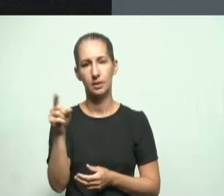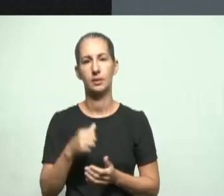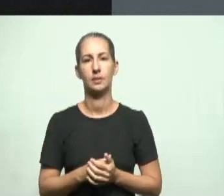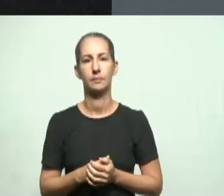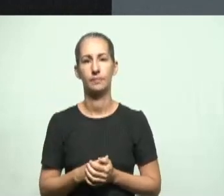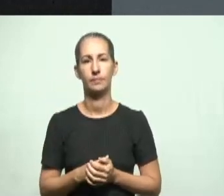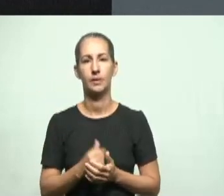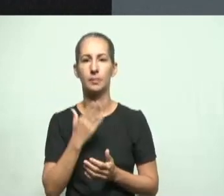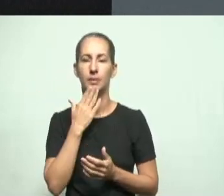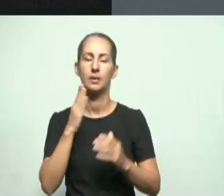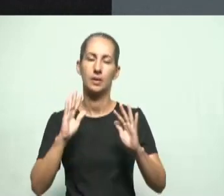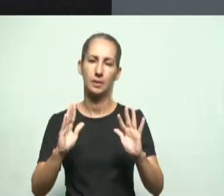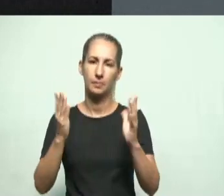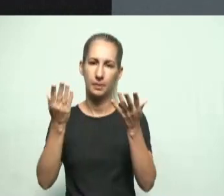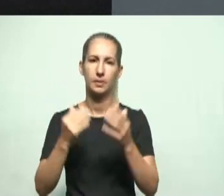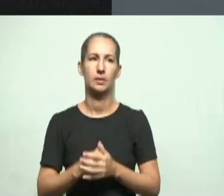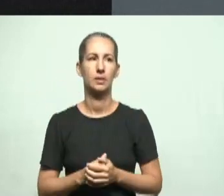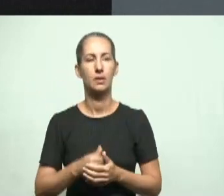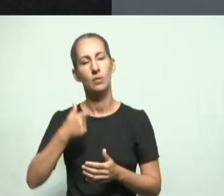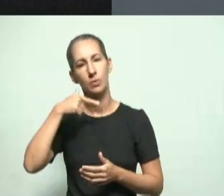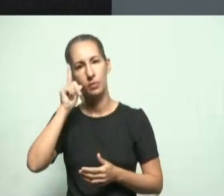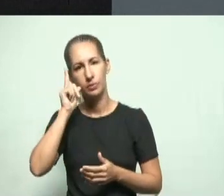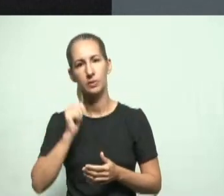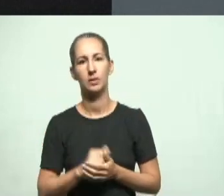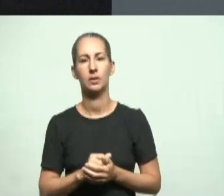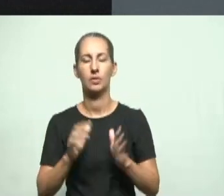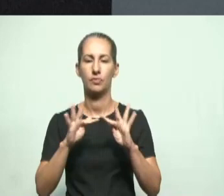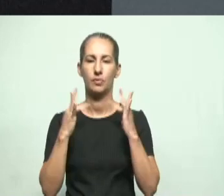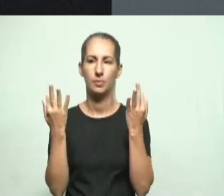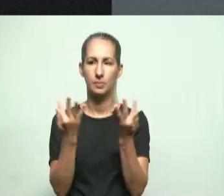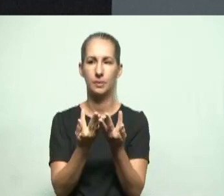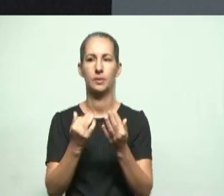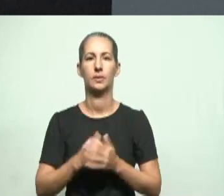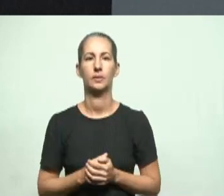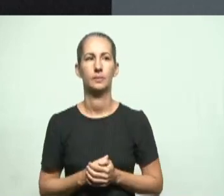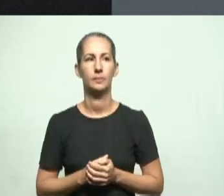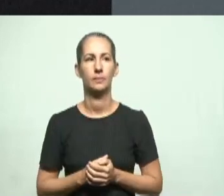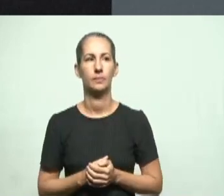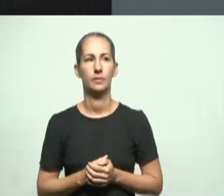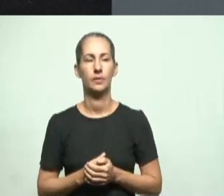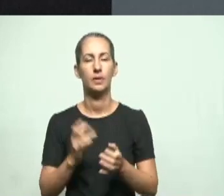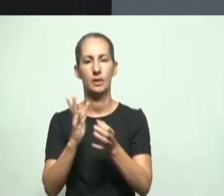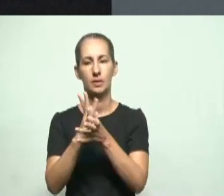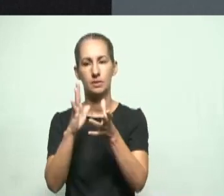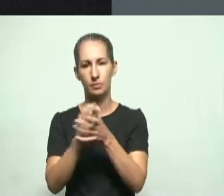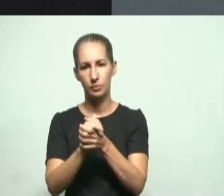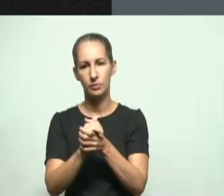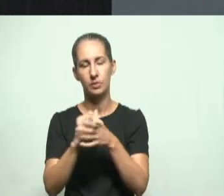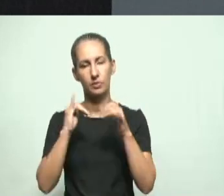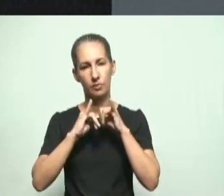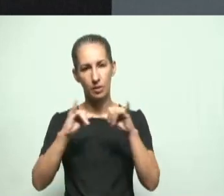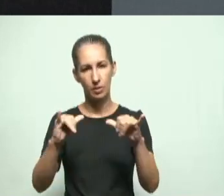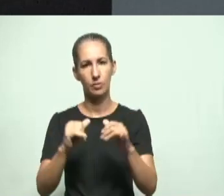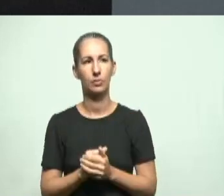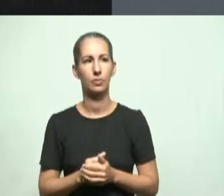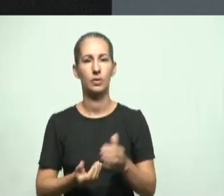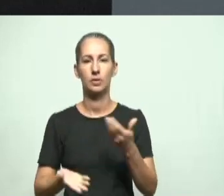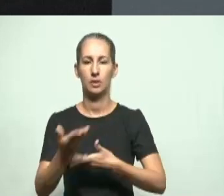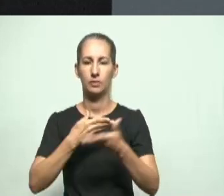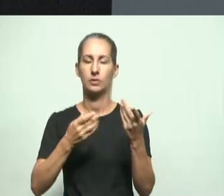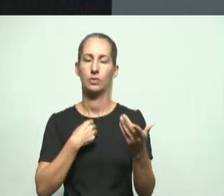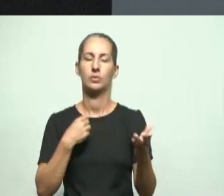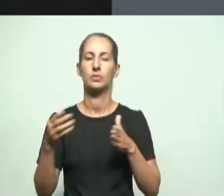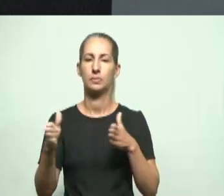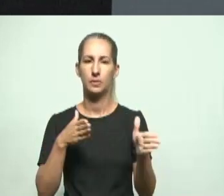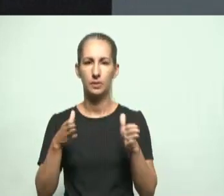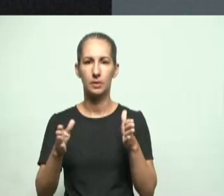gente fez uma pequena campanha, e ontem a ex-esposa dele disse que, através do nosso mandato,